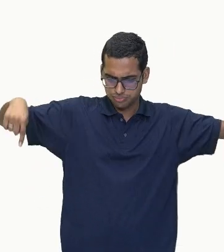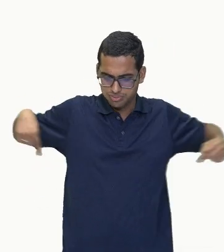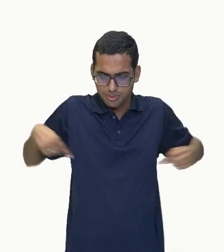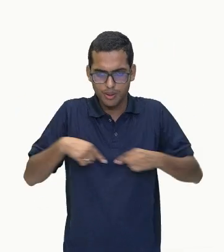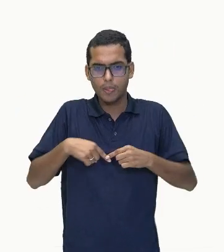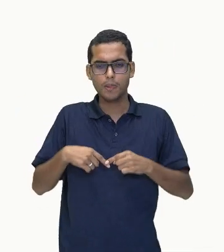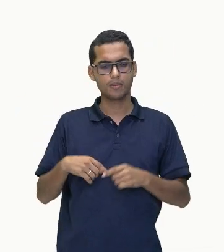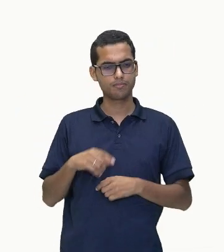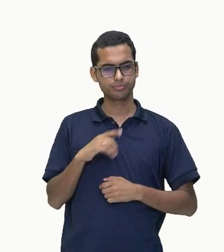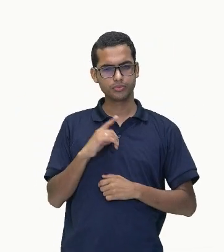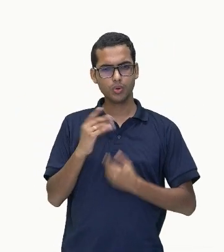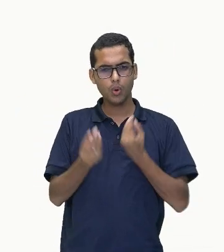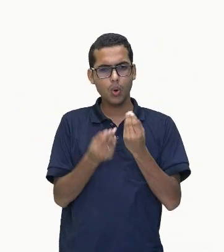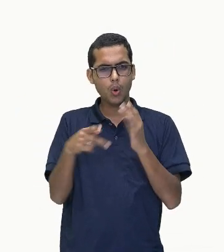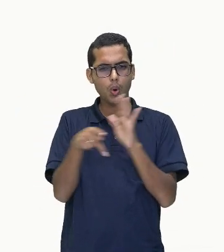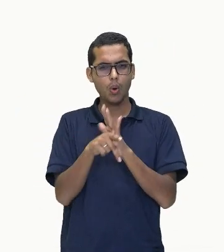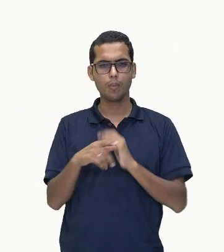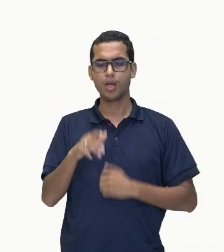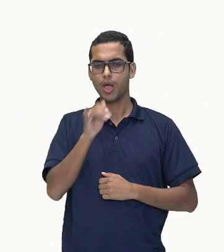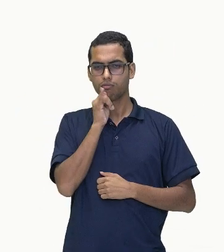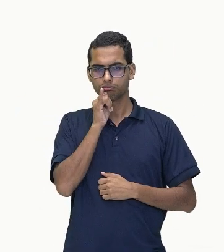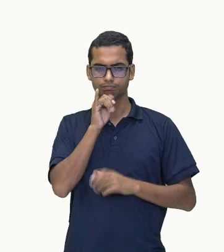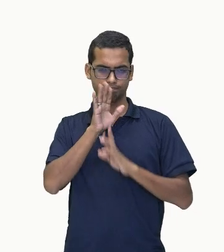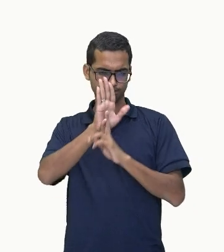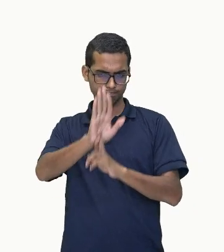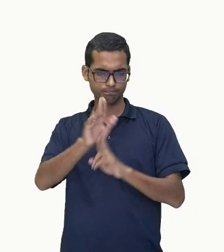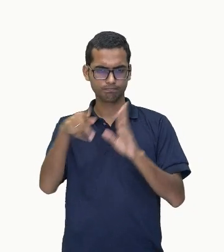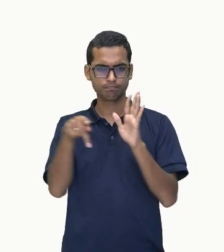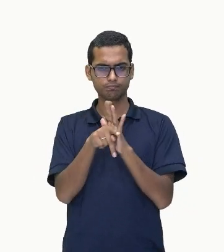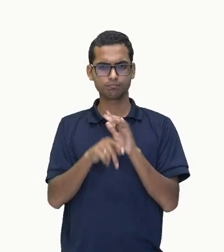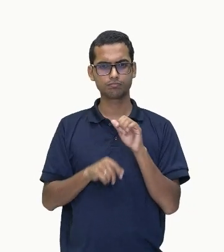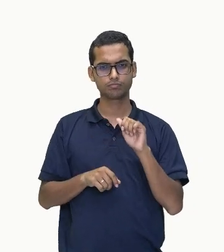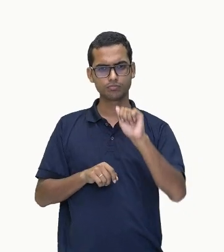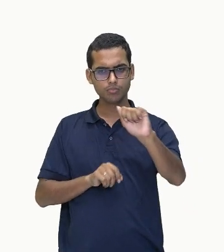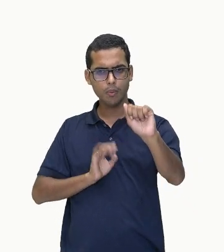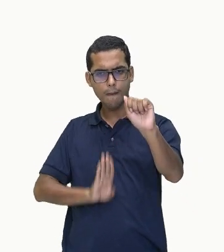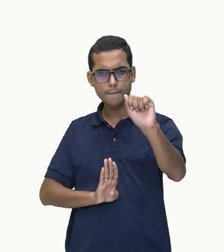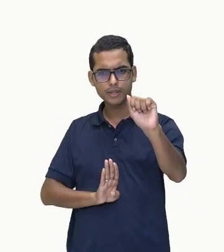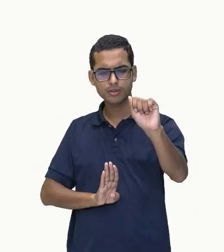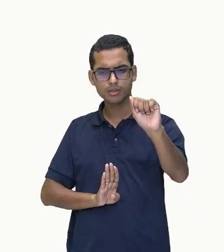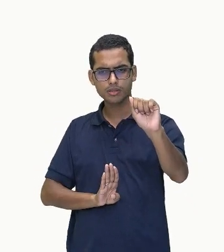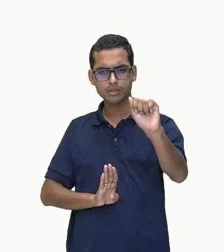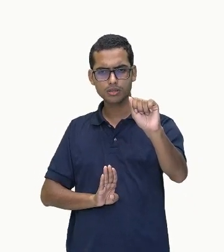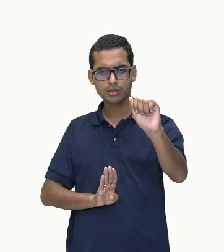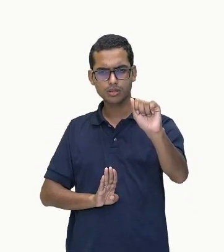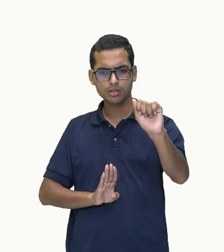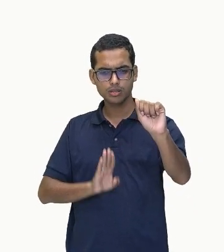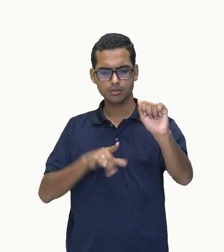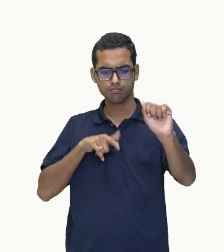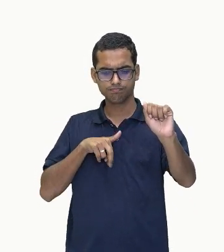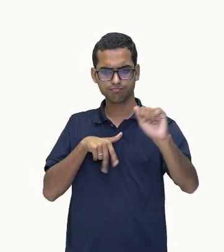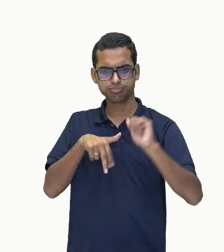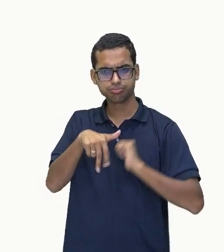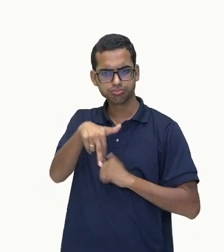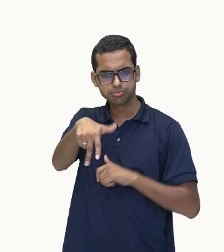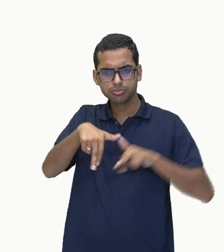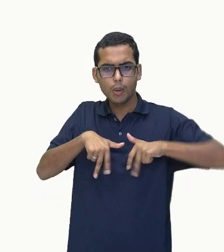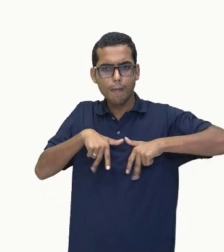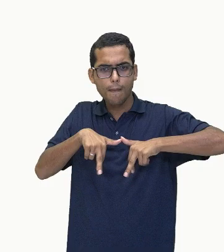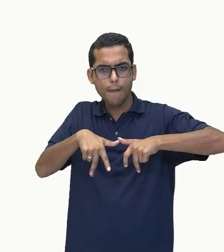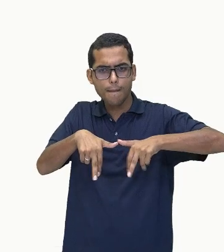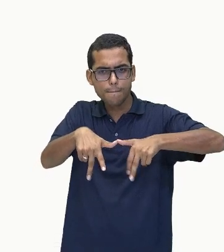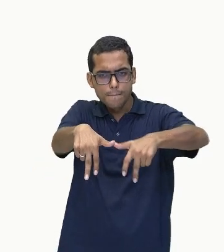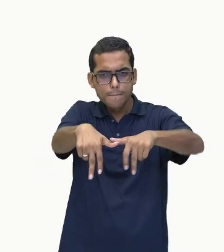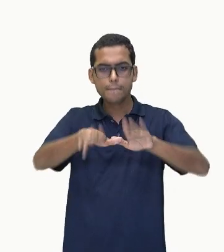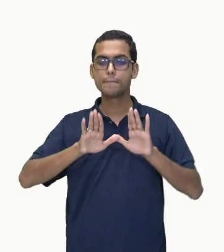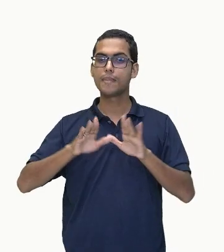B. Mas observa o seguinte, que cada uma fez um trajeto diferente. Deixa eu apagar aqui para não ficar muito poluído e vocês